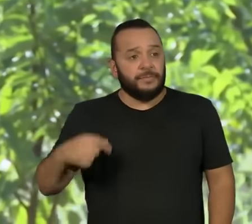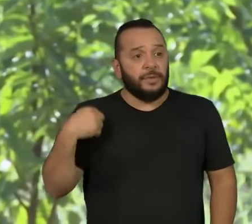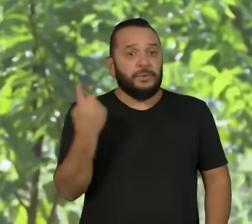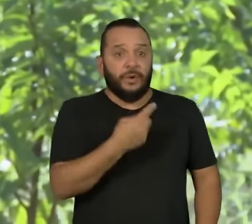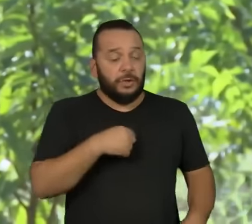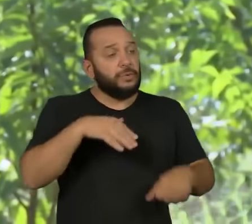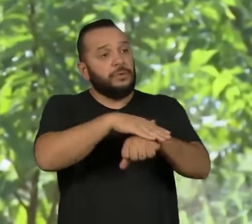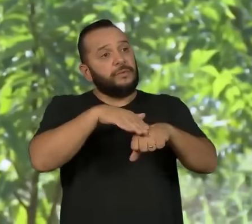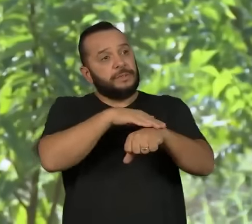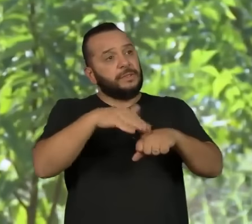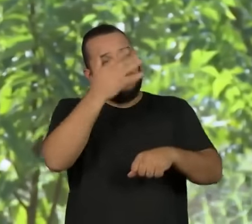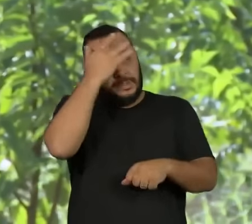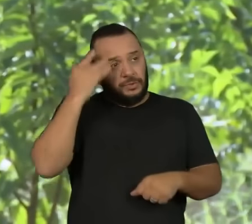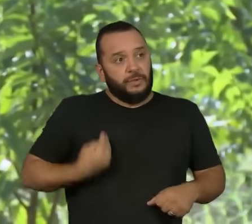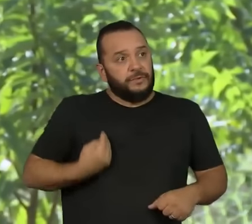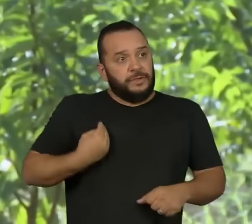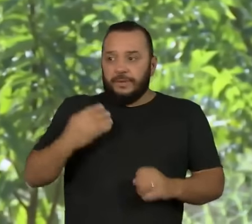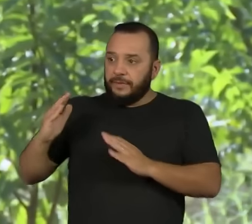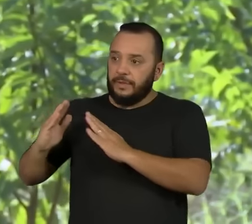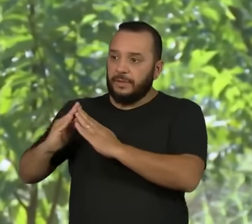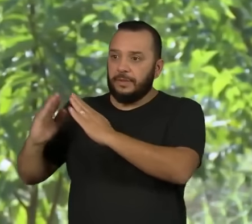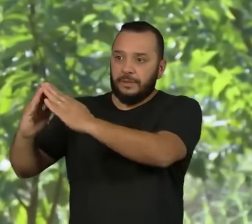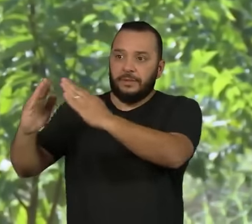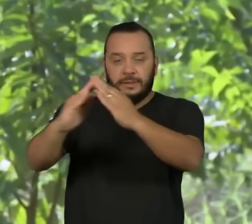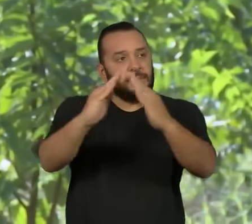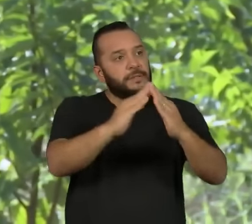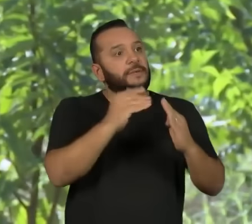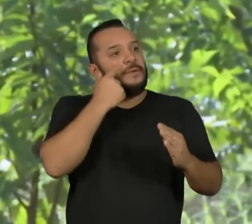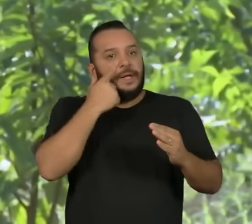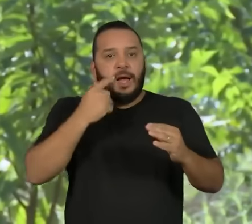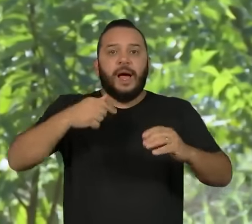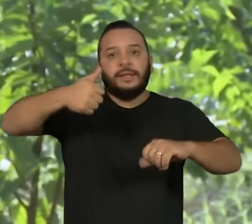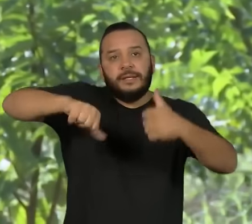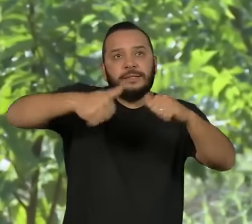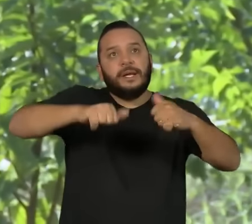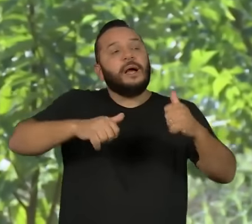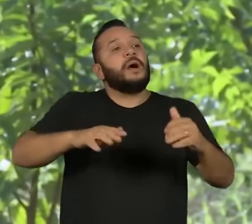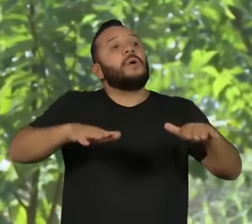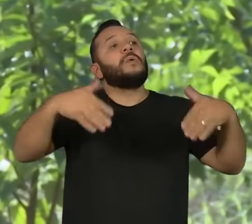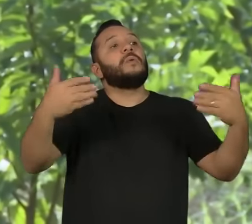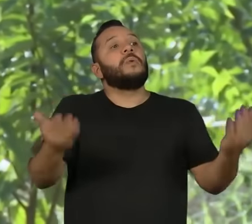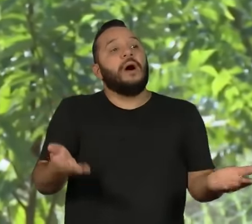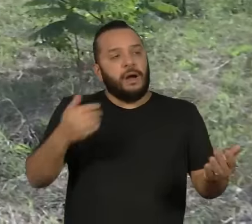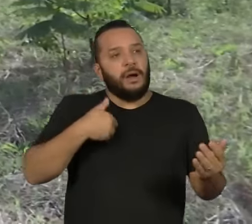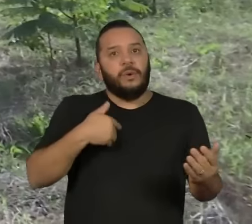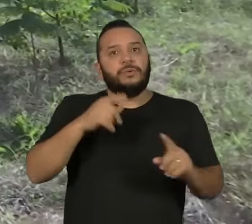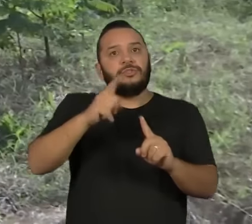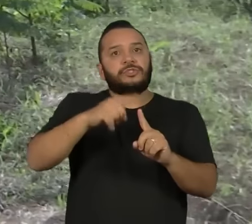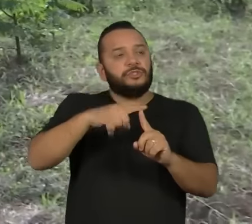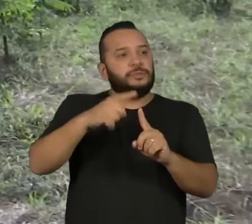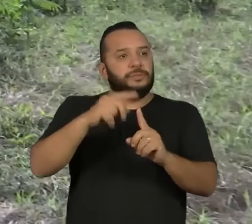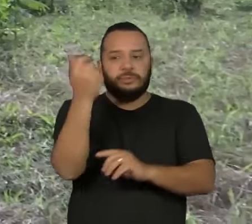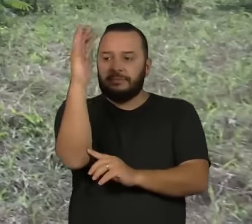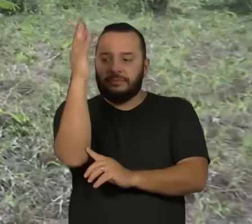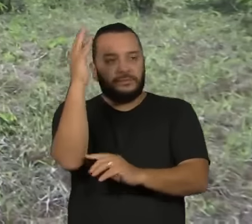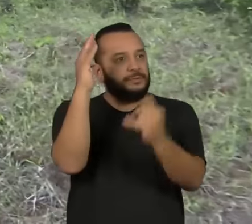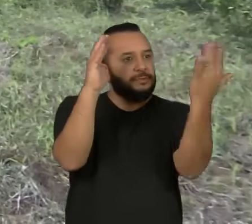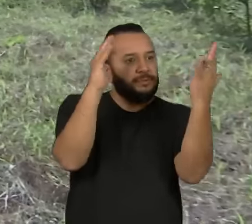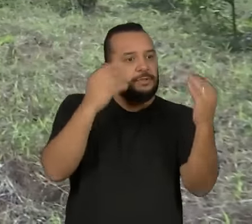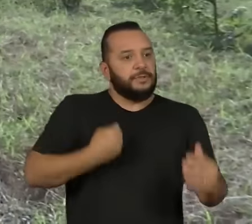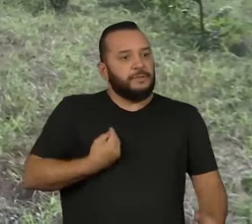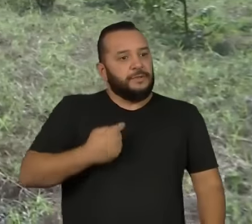produtores, moradores da região de muito tempo para analisar quais as espécies que eles conheciam, que naturalmente aconteciam ali. E aqui é uma região